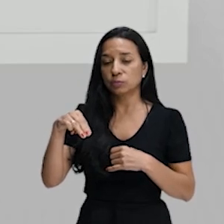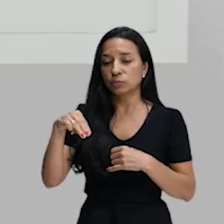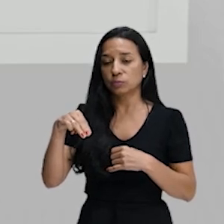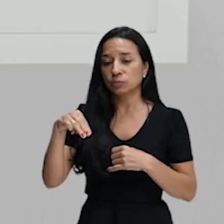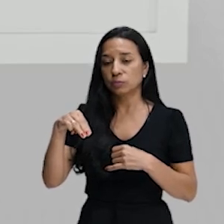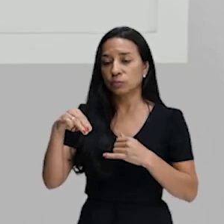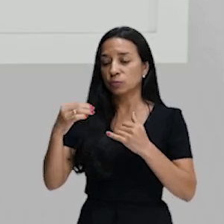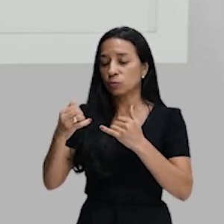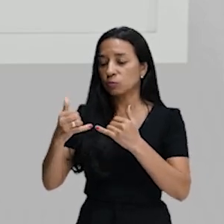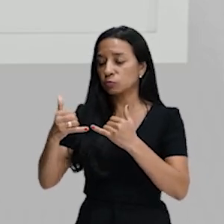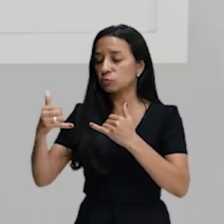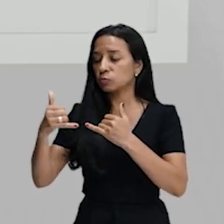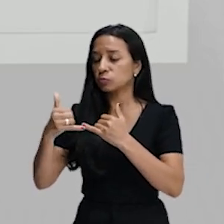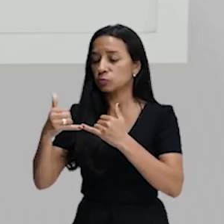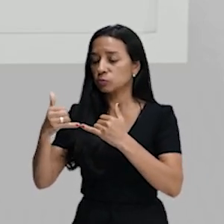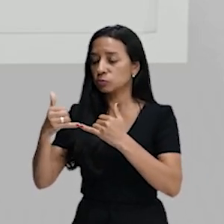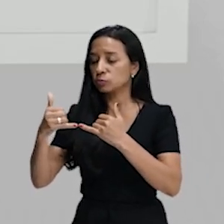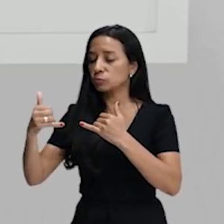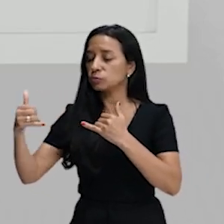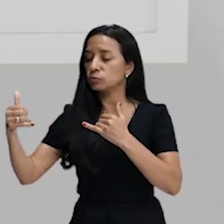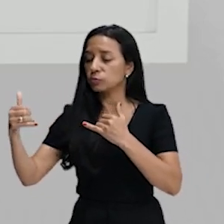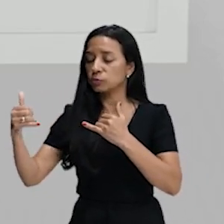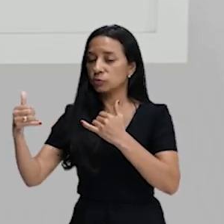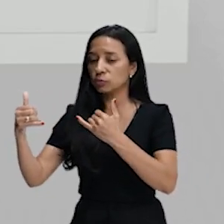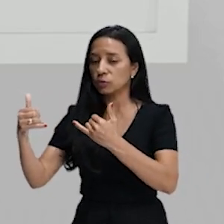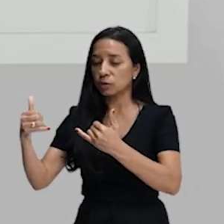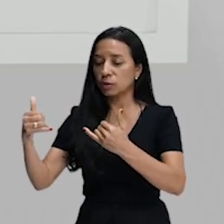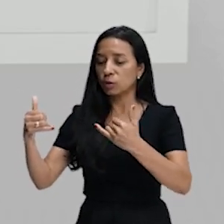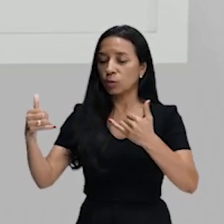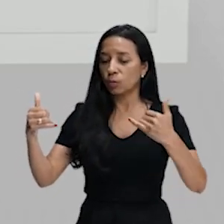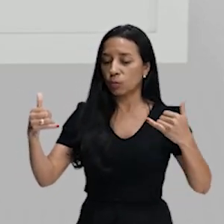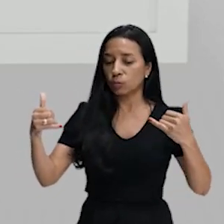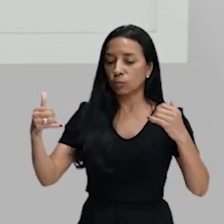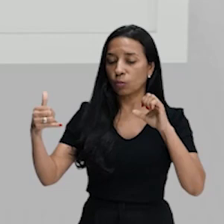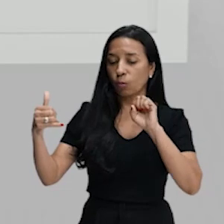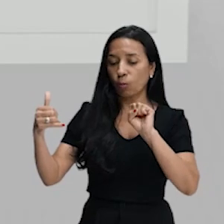de um fio e a 8 centímetros do outro, né?